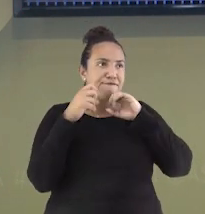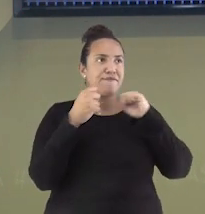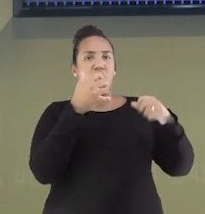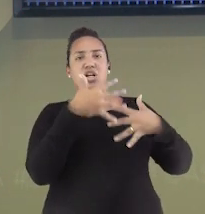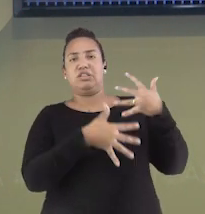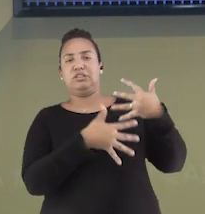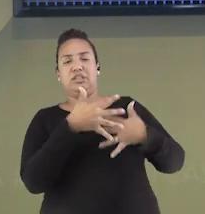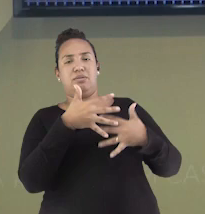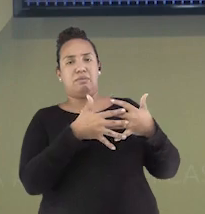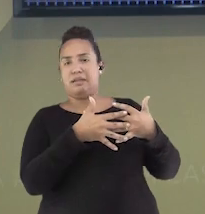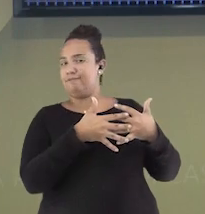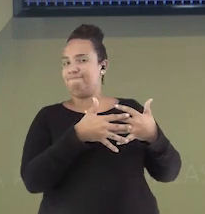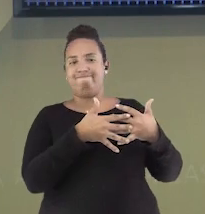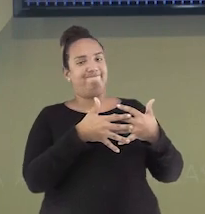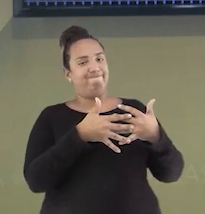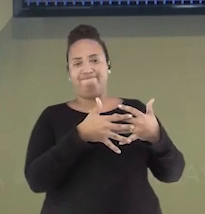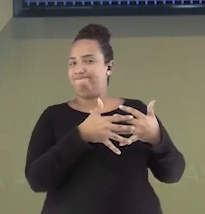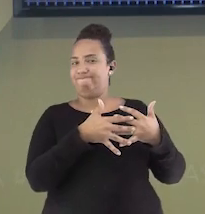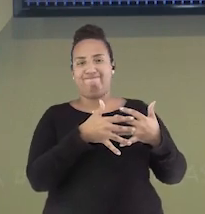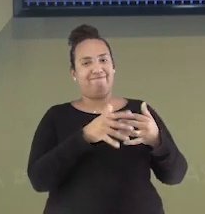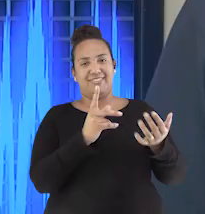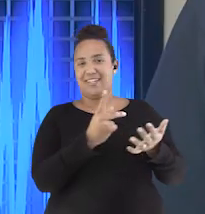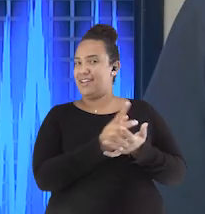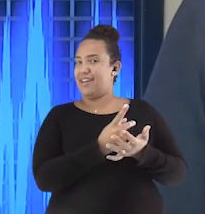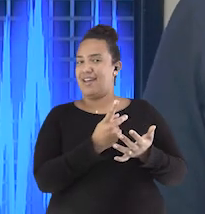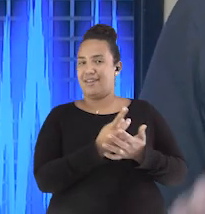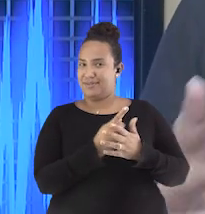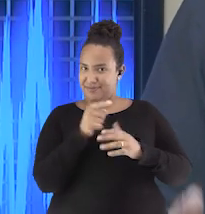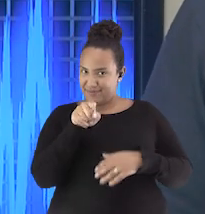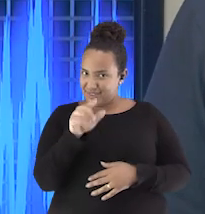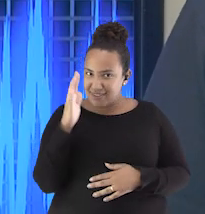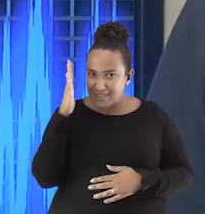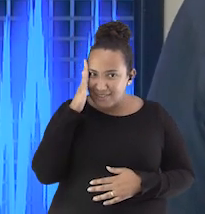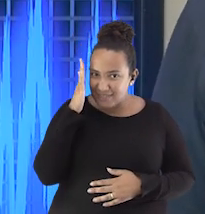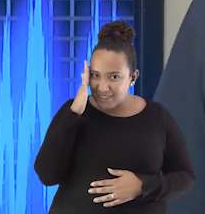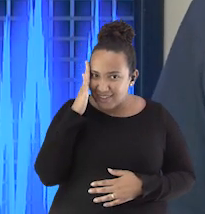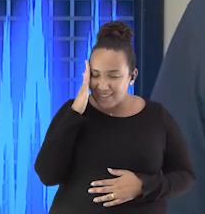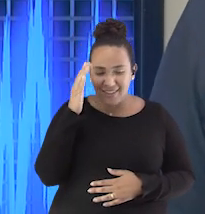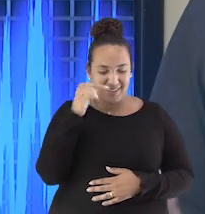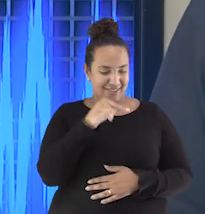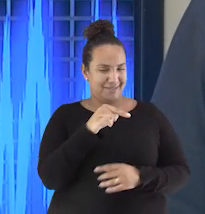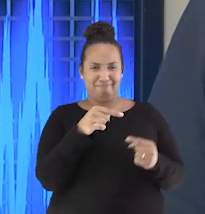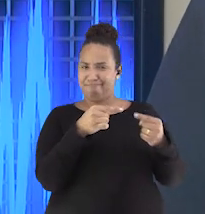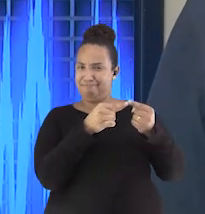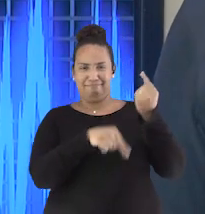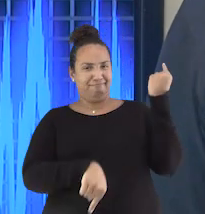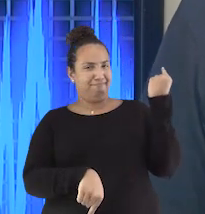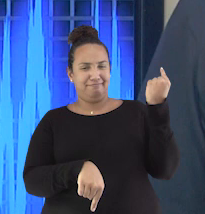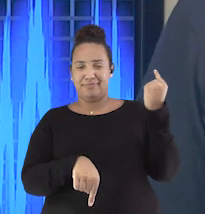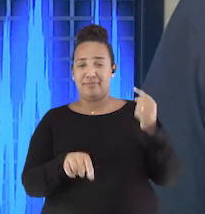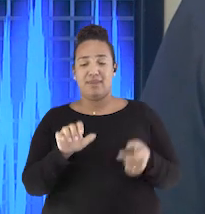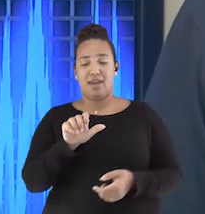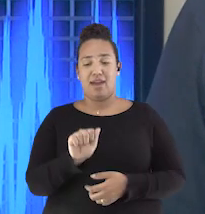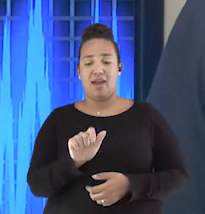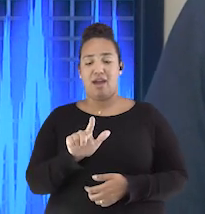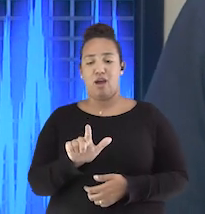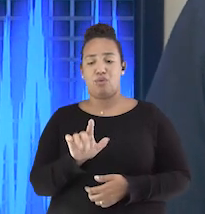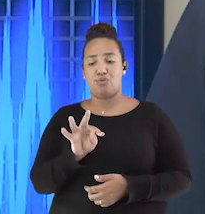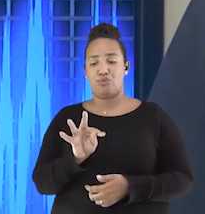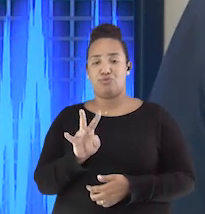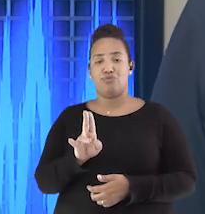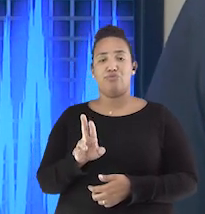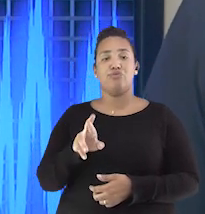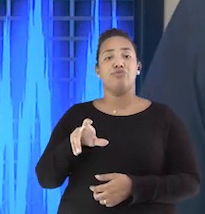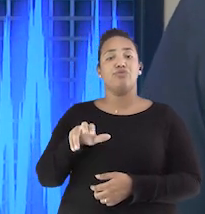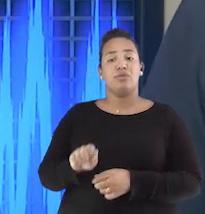forte que atrapalha a gente até conversar com quem está perto mas vocês sabiam que não é isso que a altura na música a altura